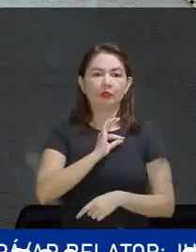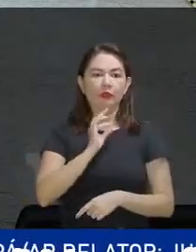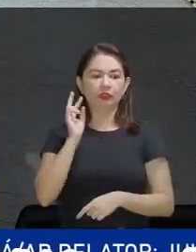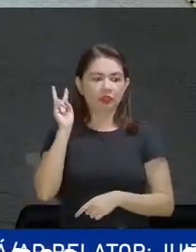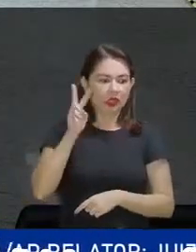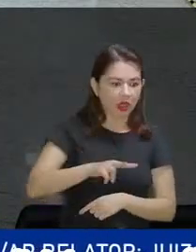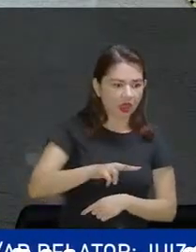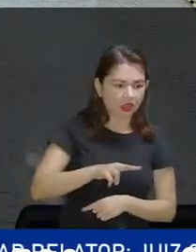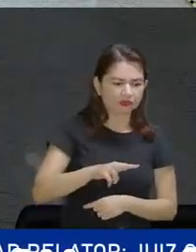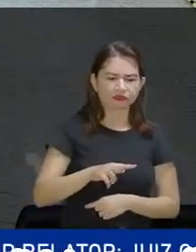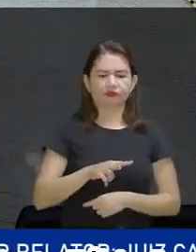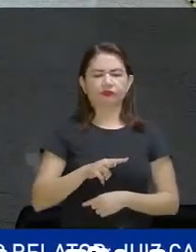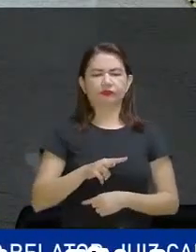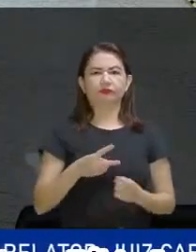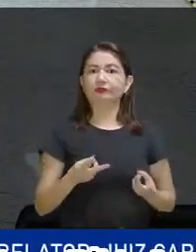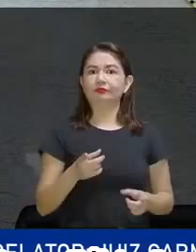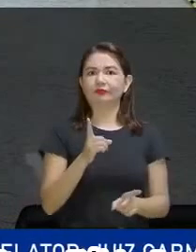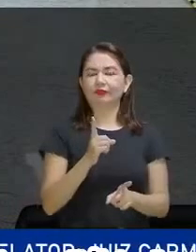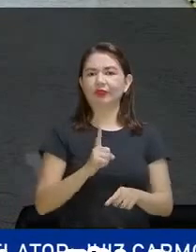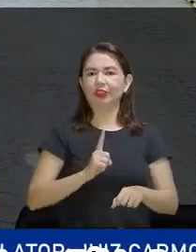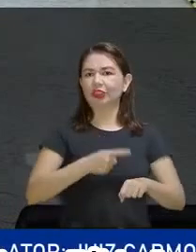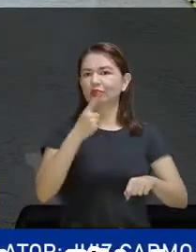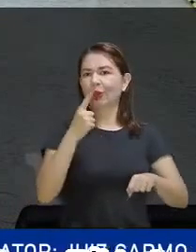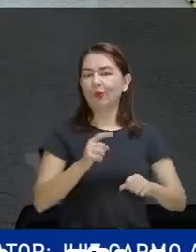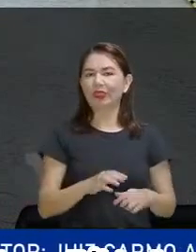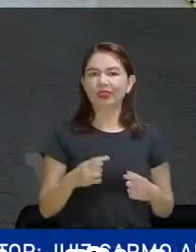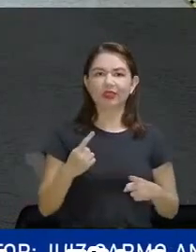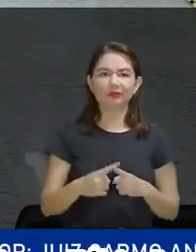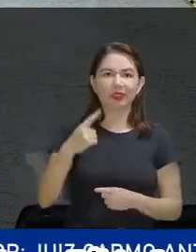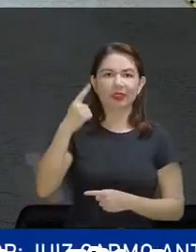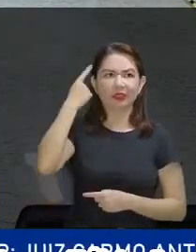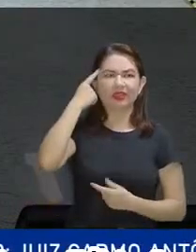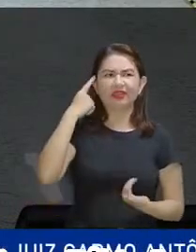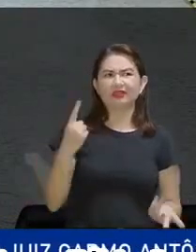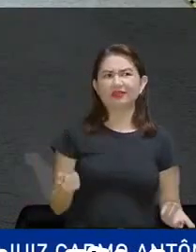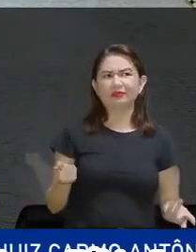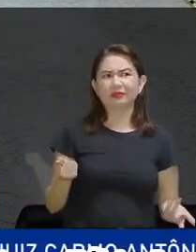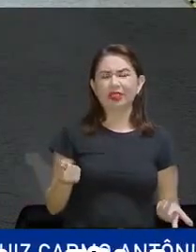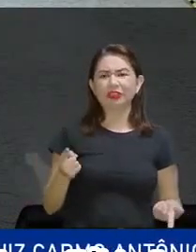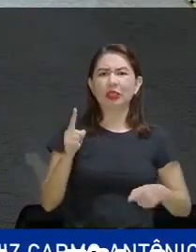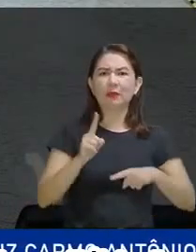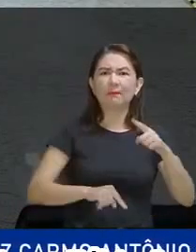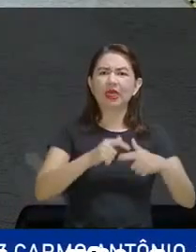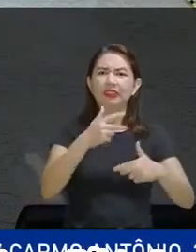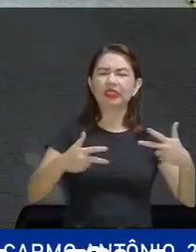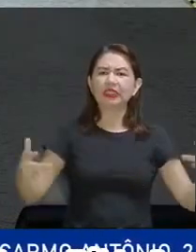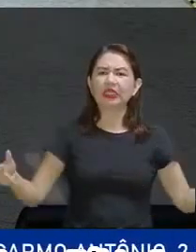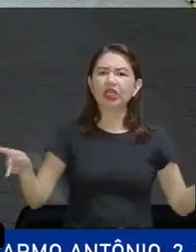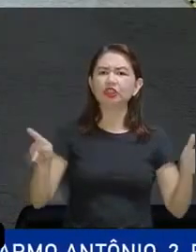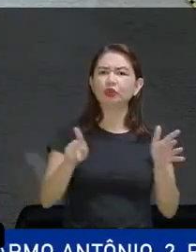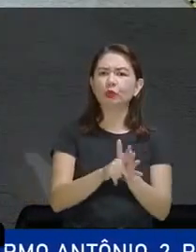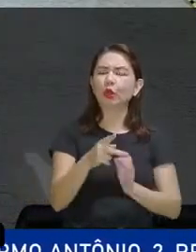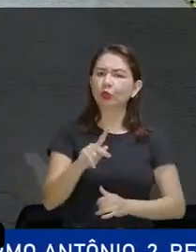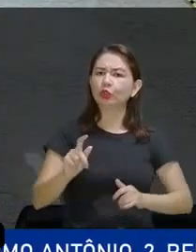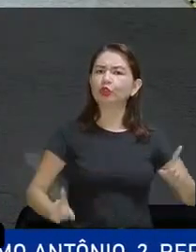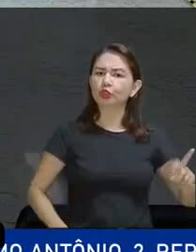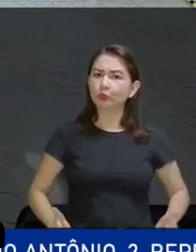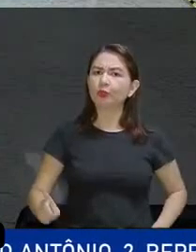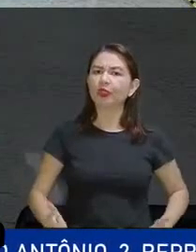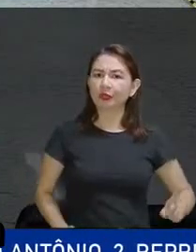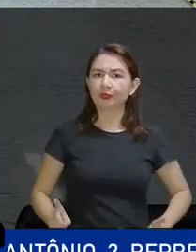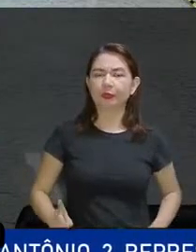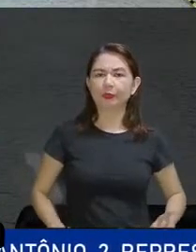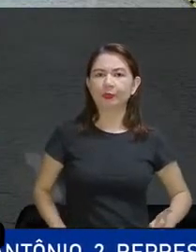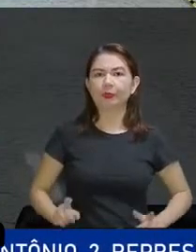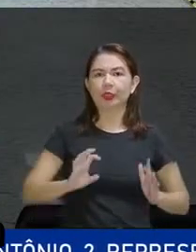autoridades policiais, que não descartou os santinhos por ser material de campanha do seu primo, Fábio Jucá, candidato pelo